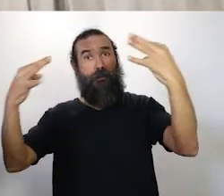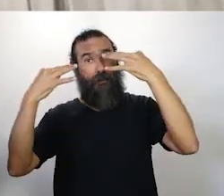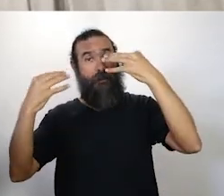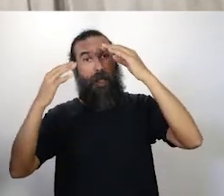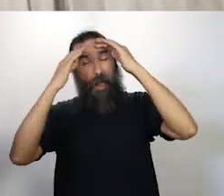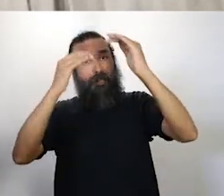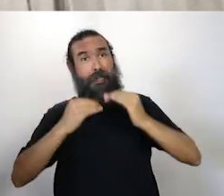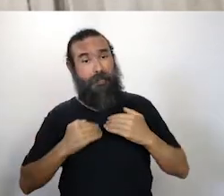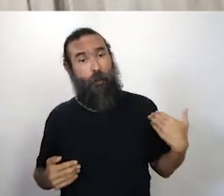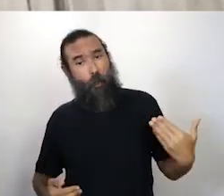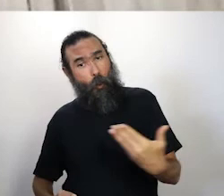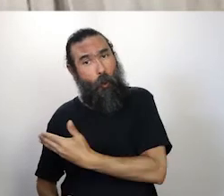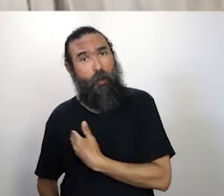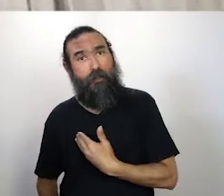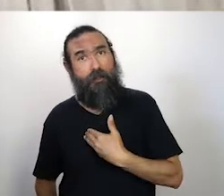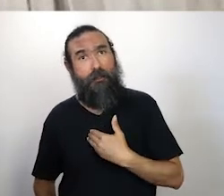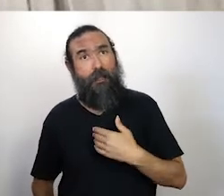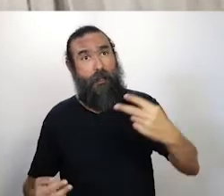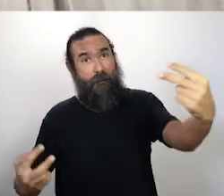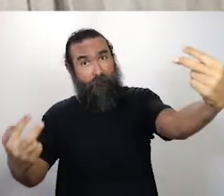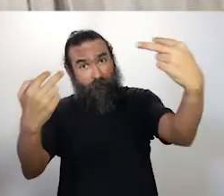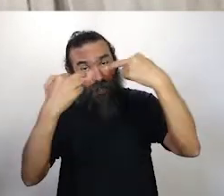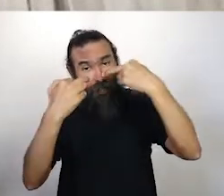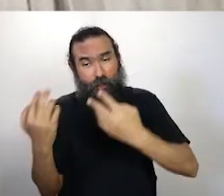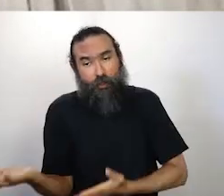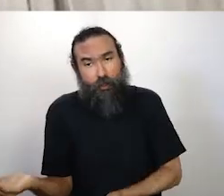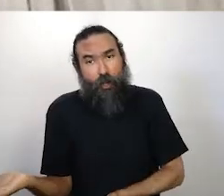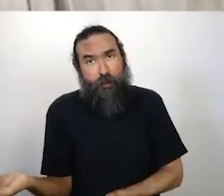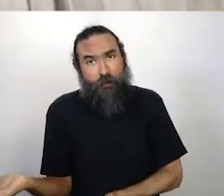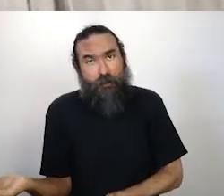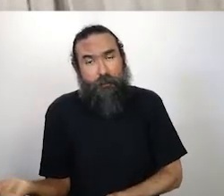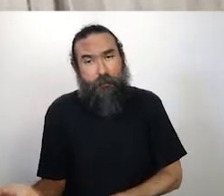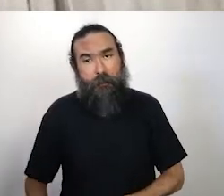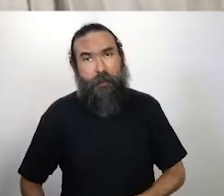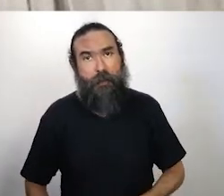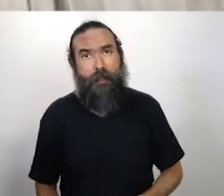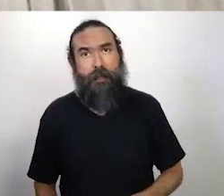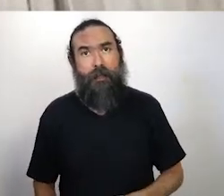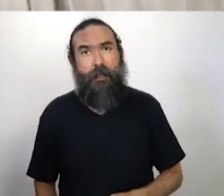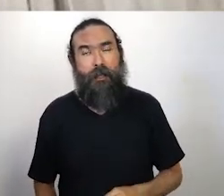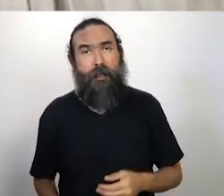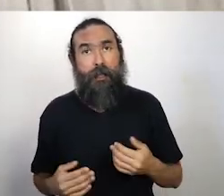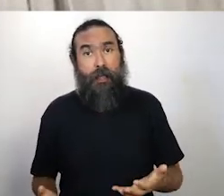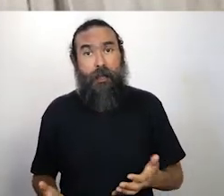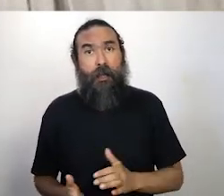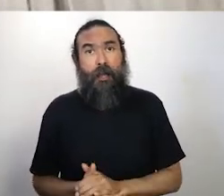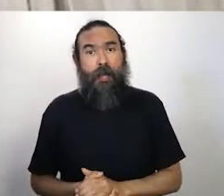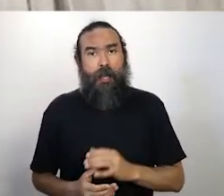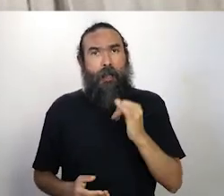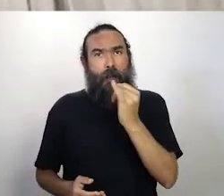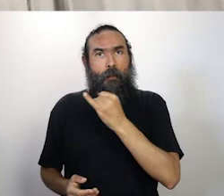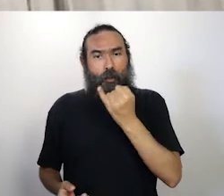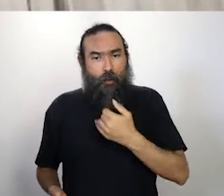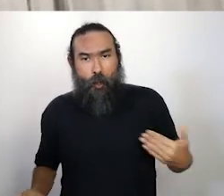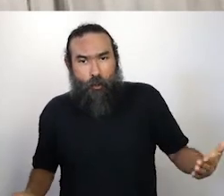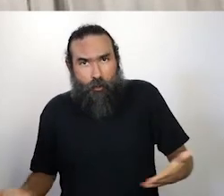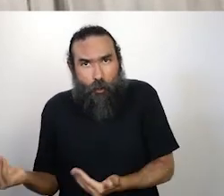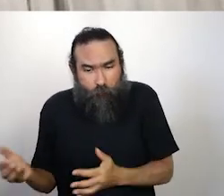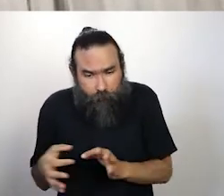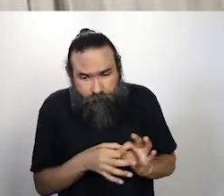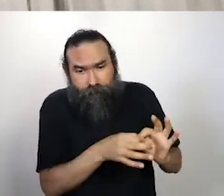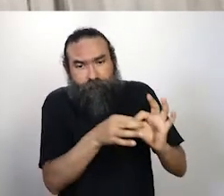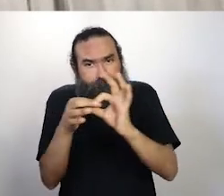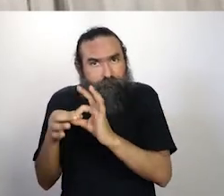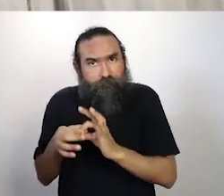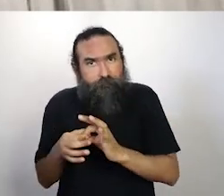existem, né, sejam amplificadas, né? Eu acho que, por último, tudo que eu falo no sentido da participação, da amplificação dessas